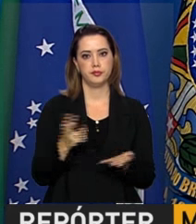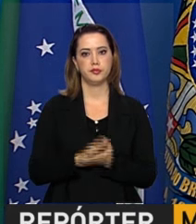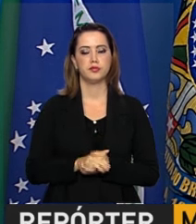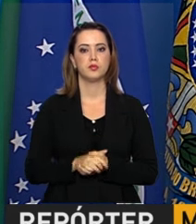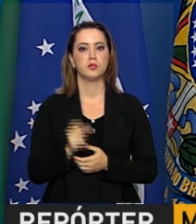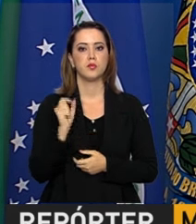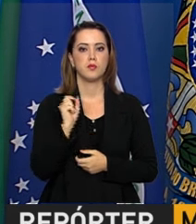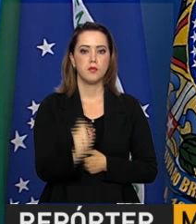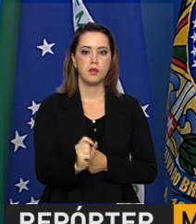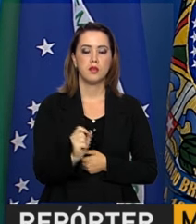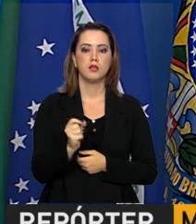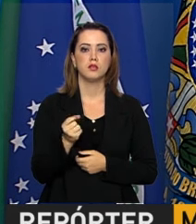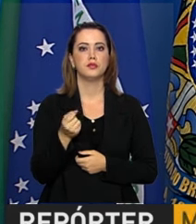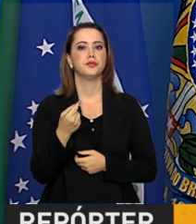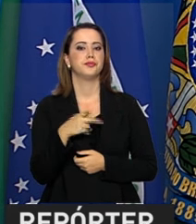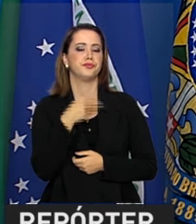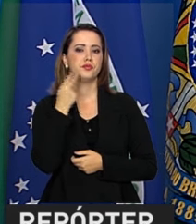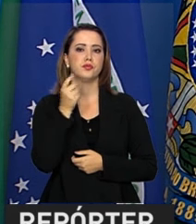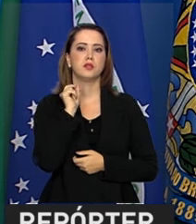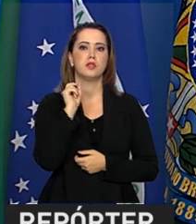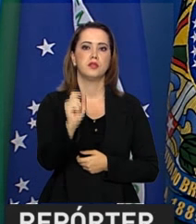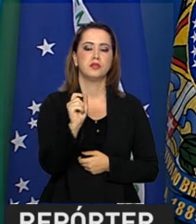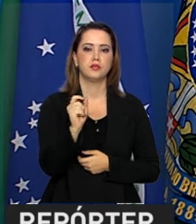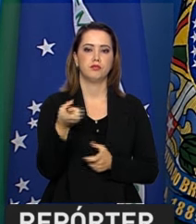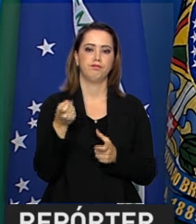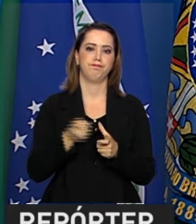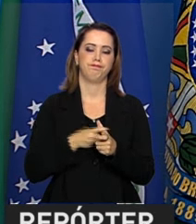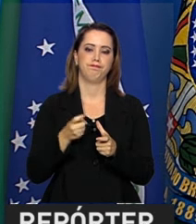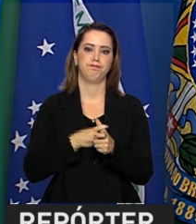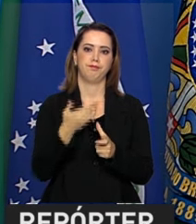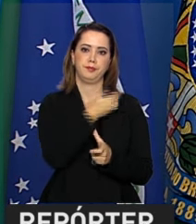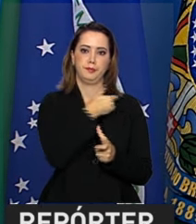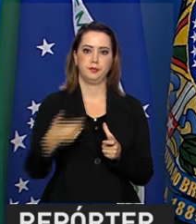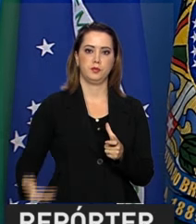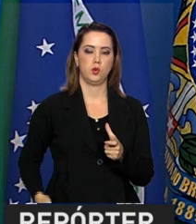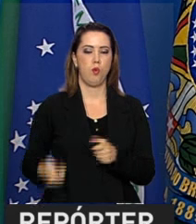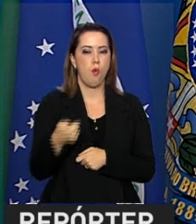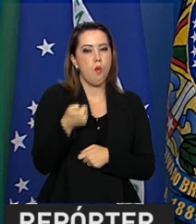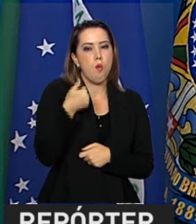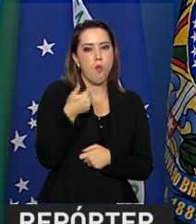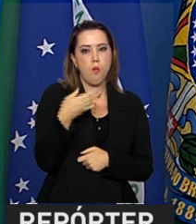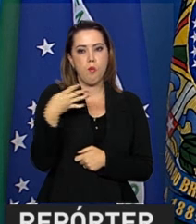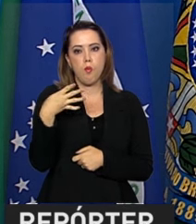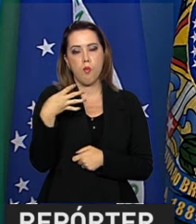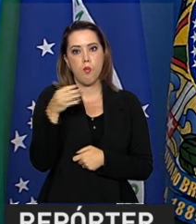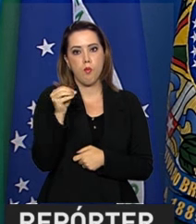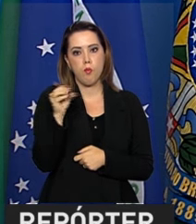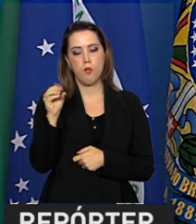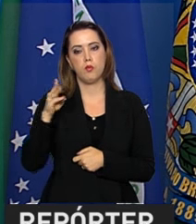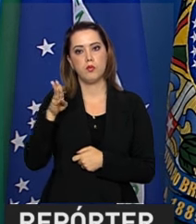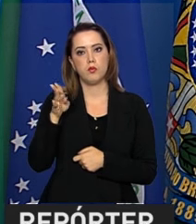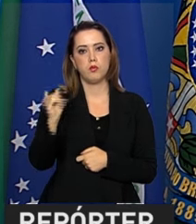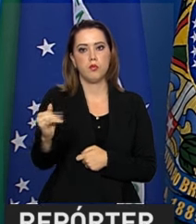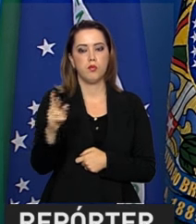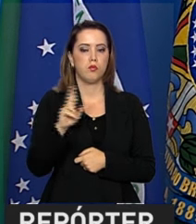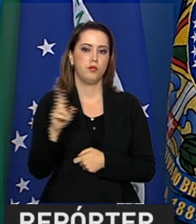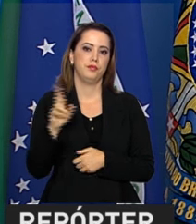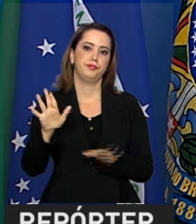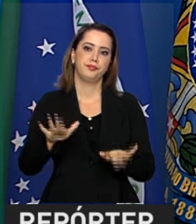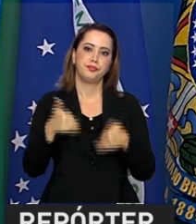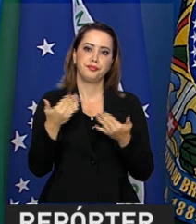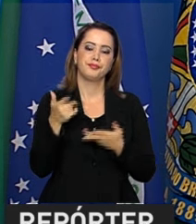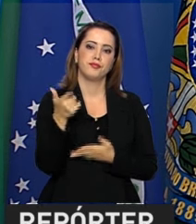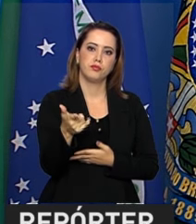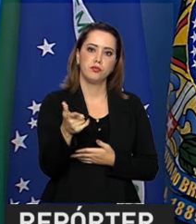de reais, sem contar a dívida pública, que chega a quase 400 bilhões de reais. Então,